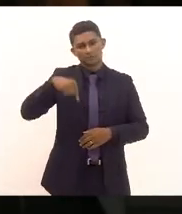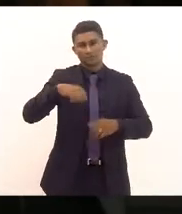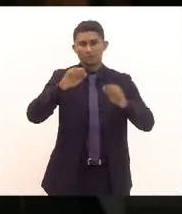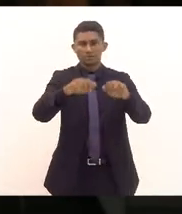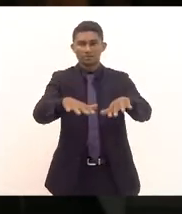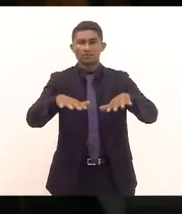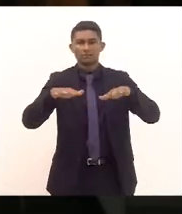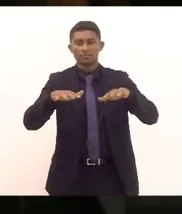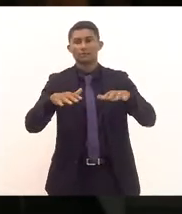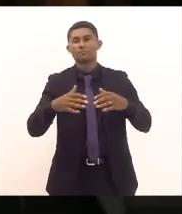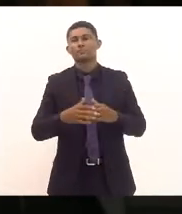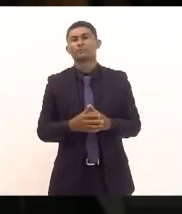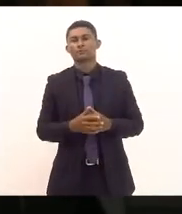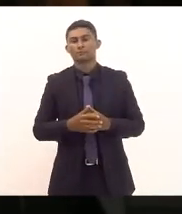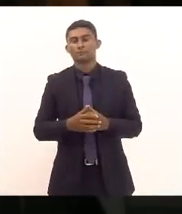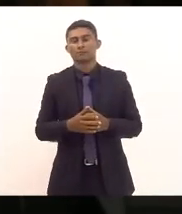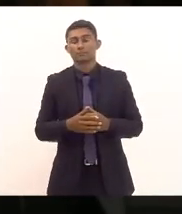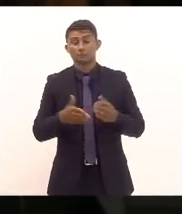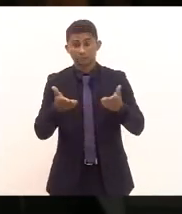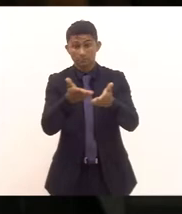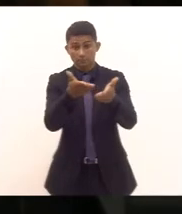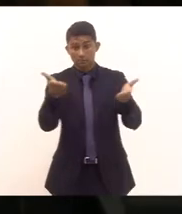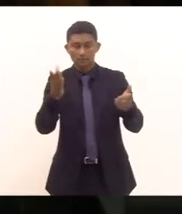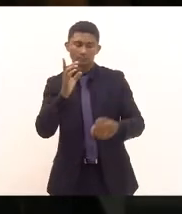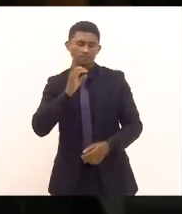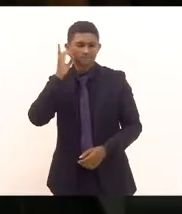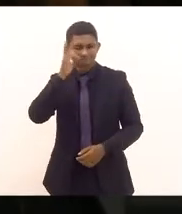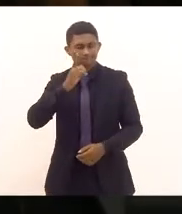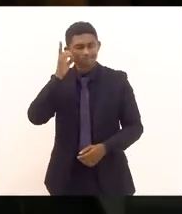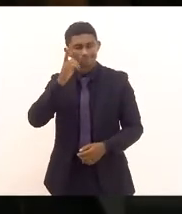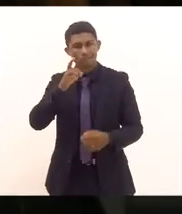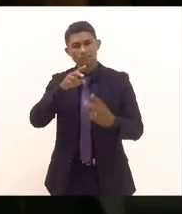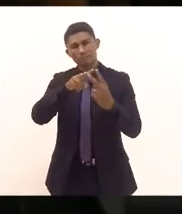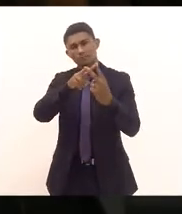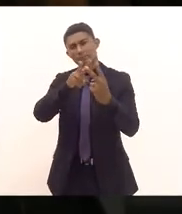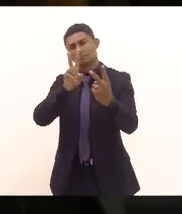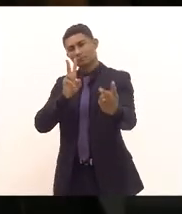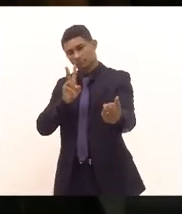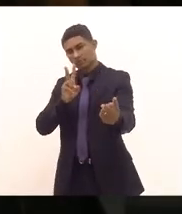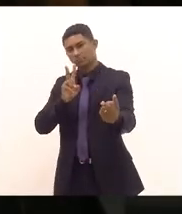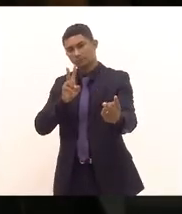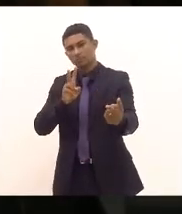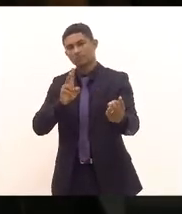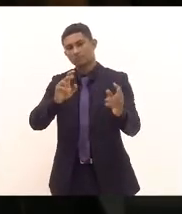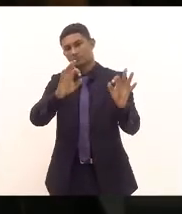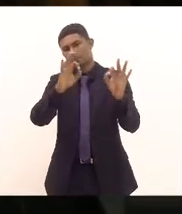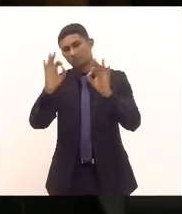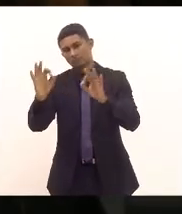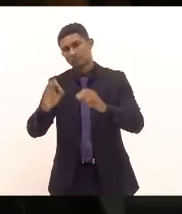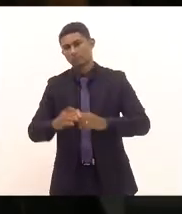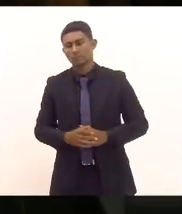chora de senhores deputados que nos acompanham de forma remota